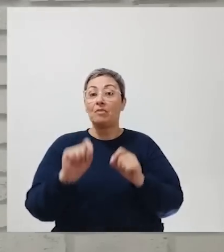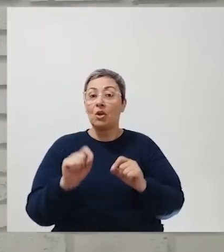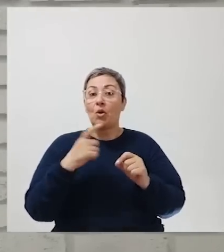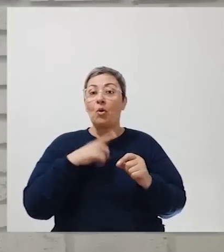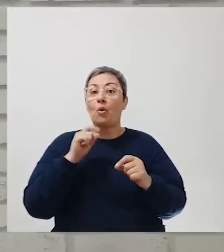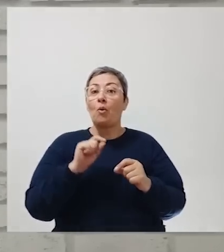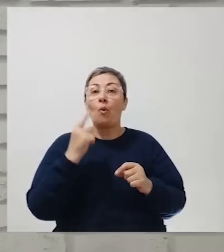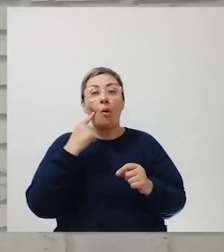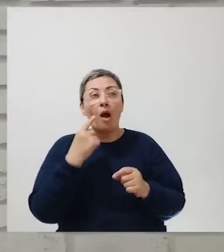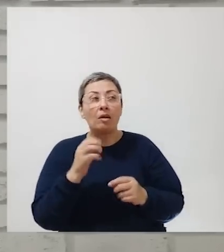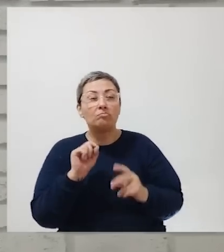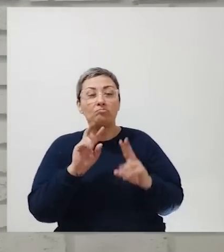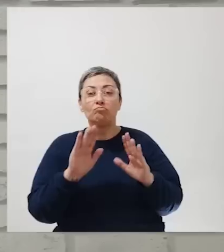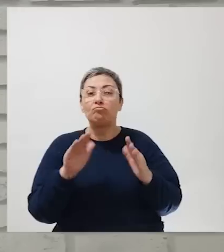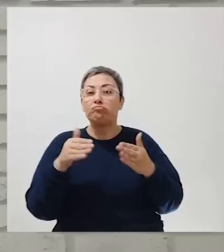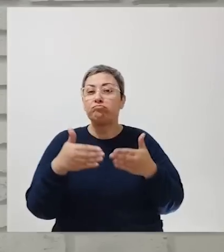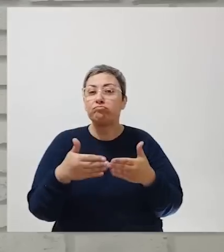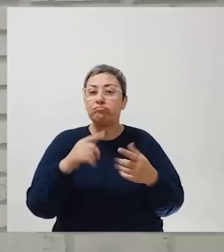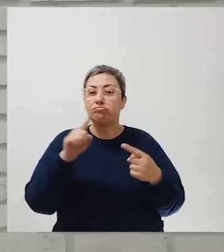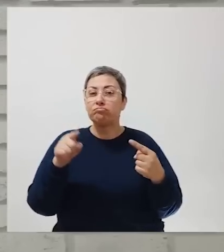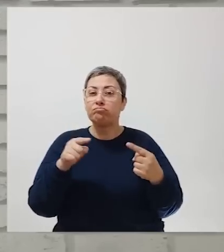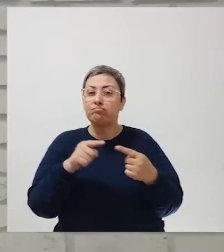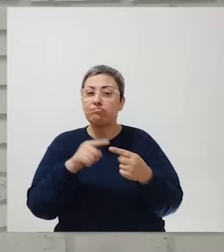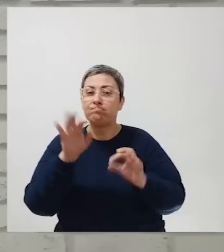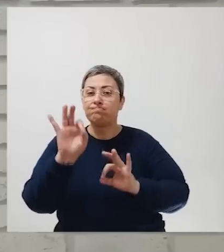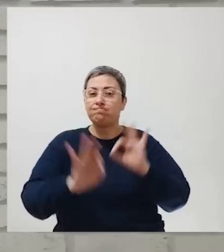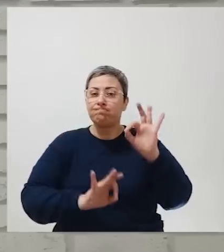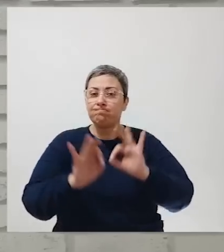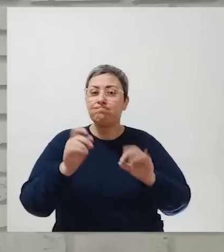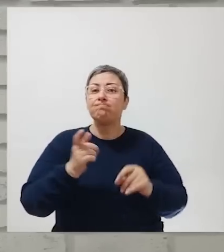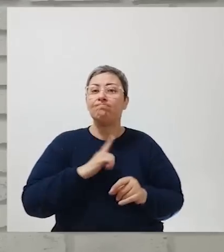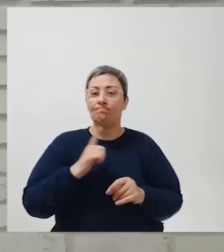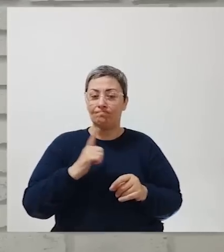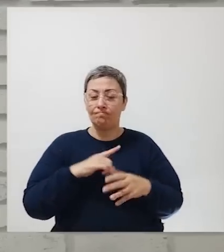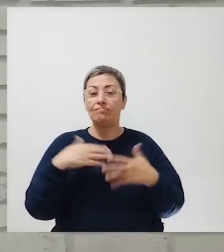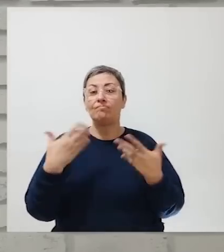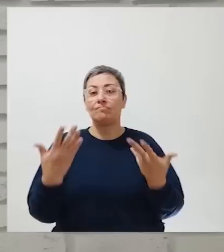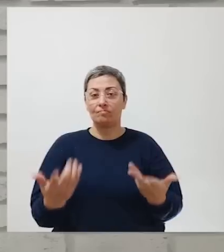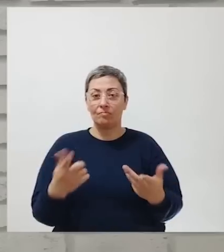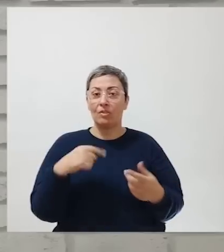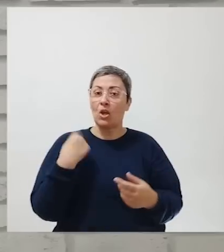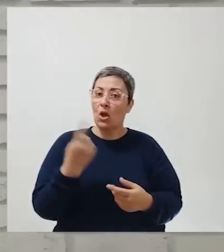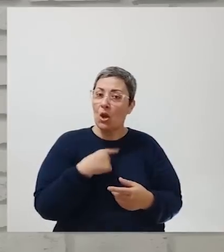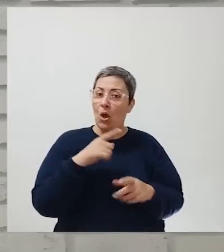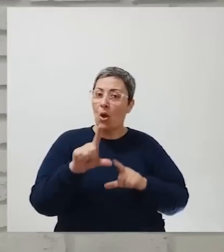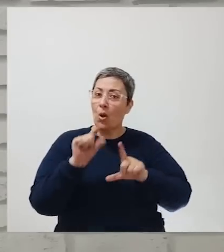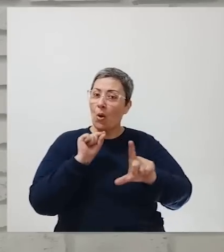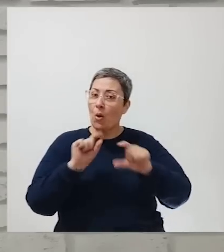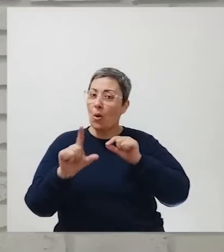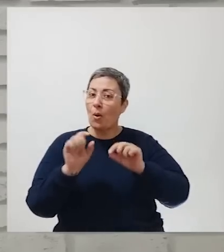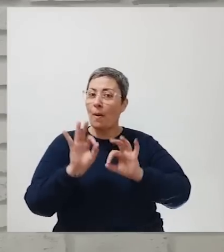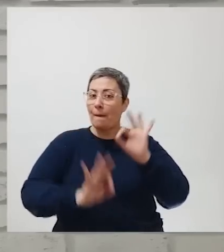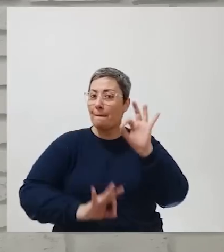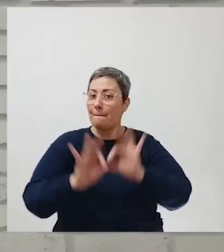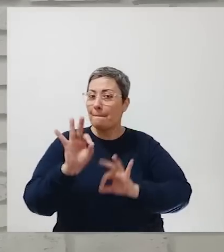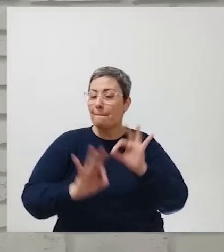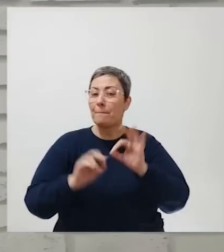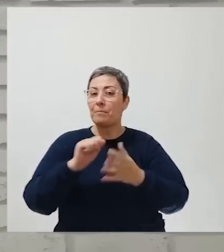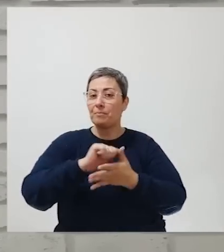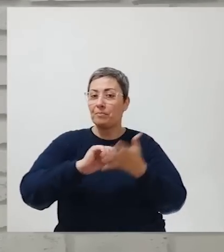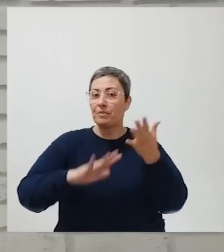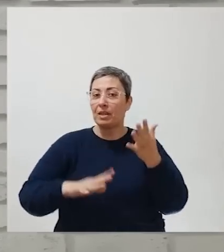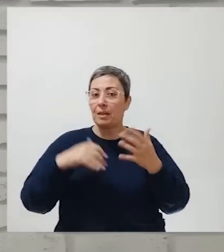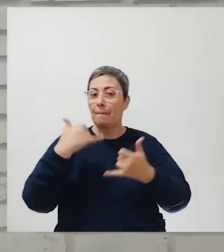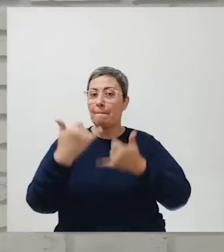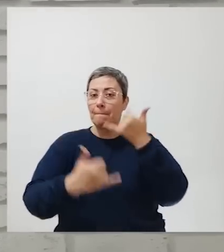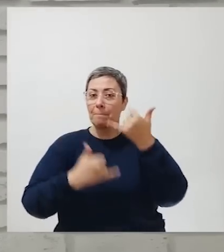com intenção. As brincadeiras são planejadas. Nós selecionamos e planejamos as